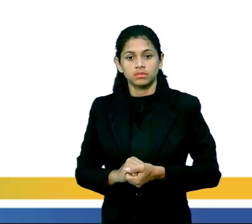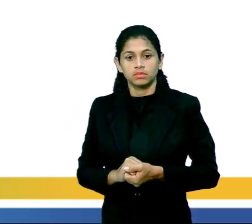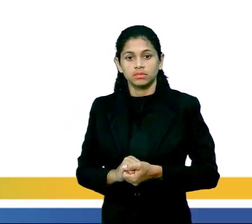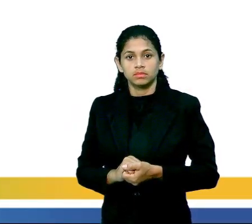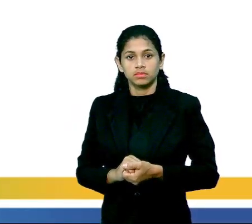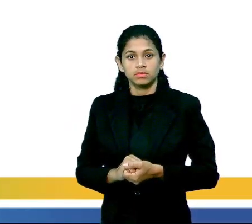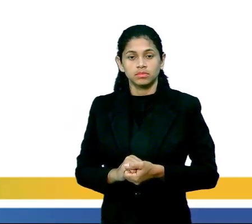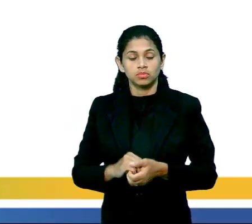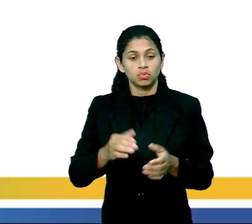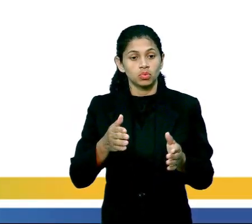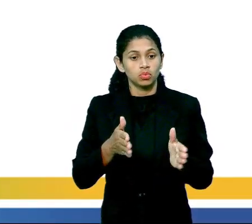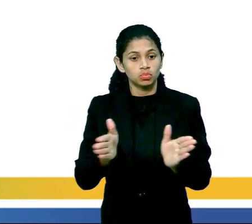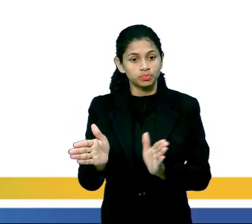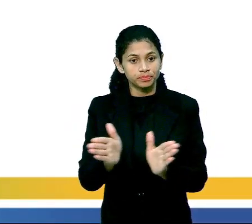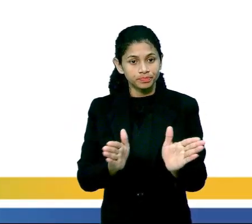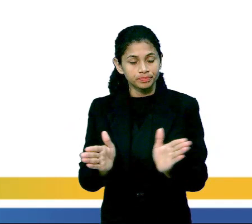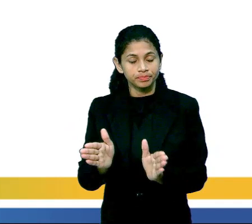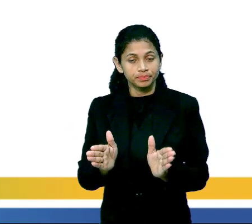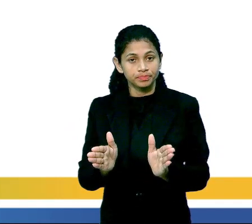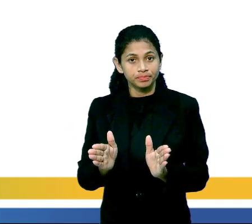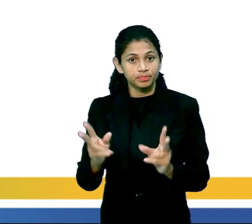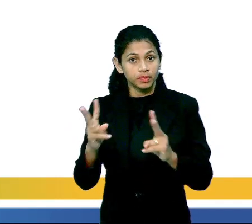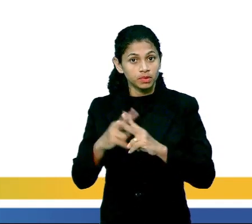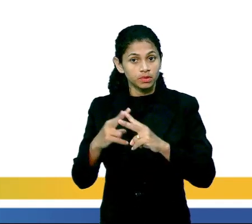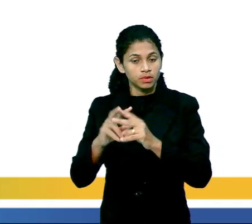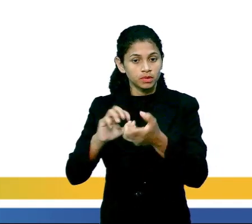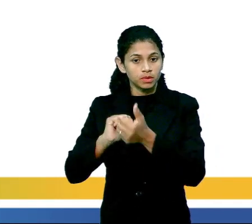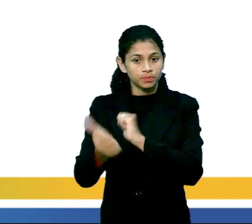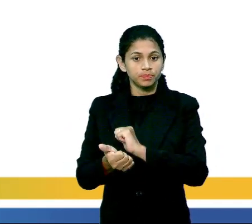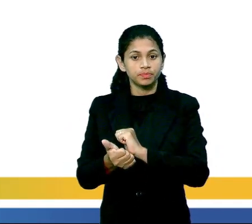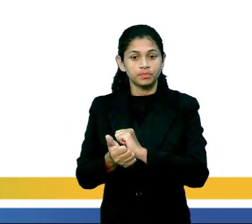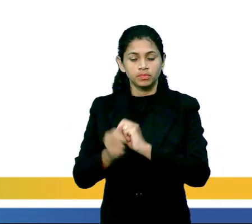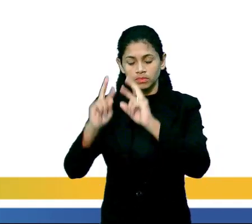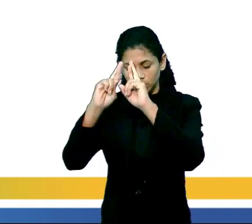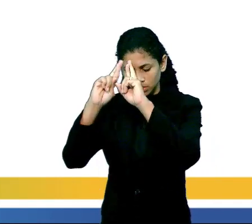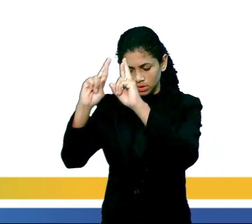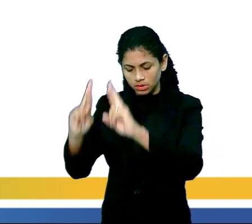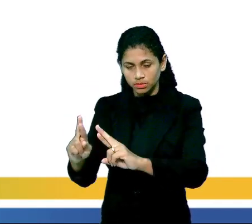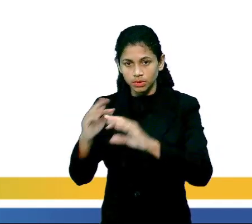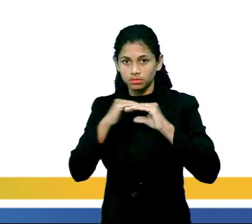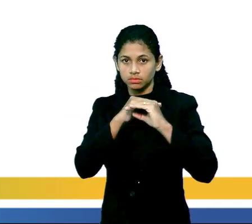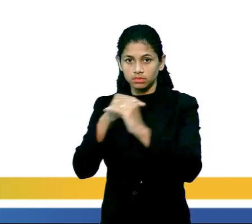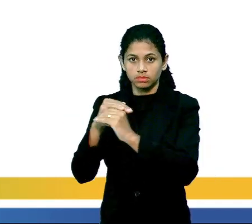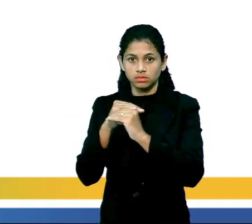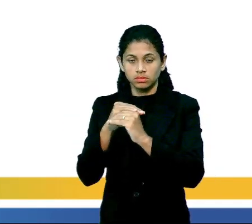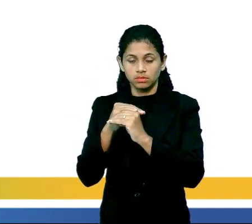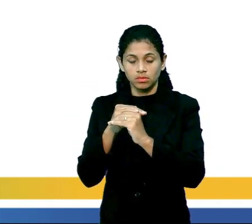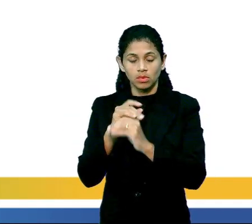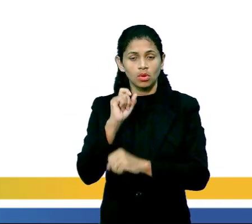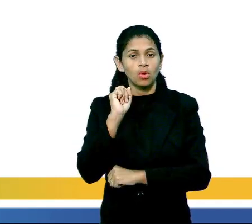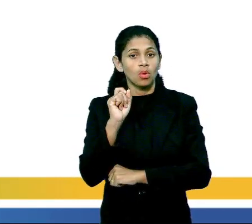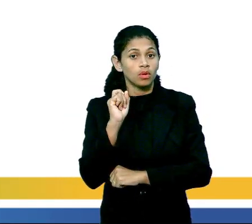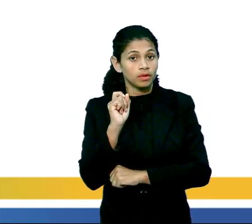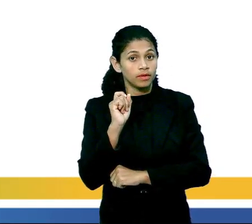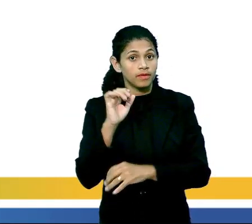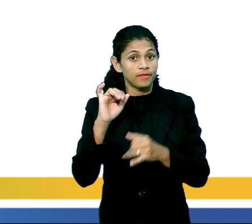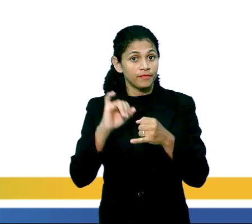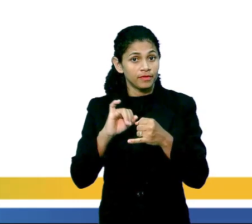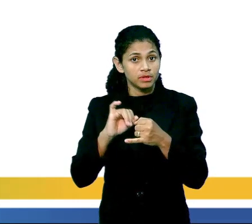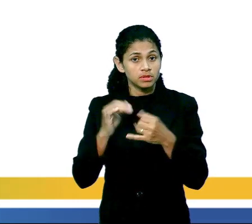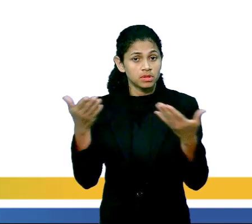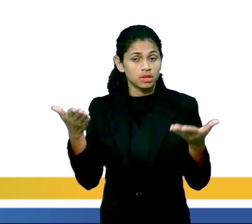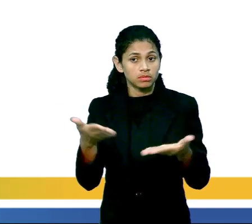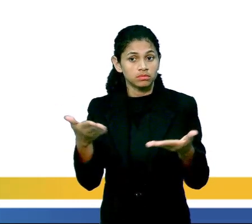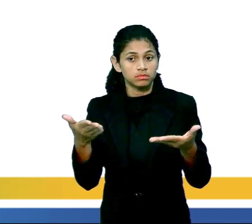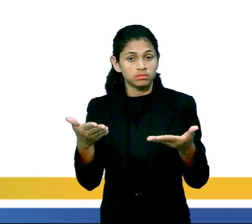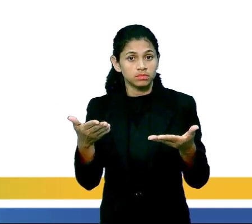nosso direcionamento sobre lutas fica nesse aspecto do respeito e igualdade. E o que a gente vai fazer agora? Que também temos